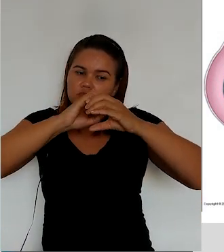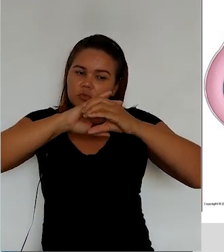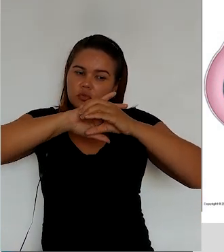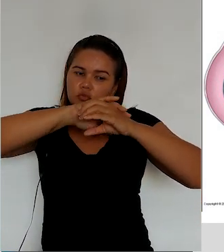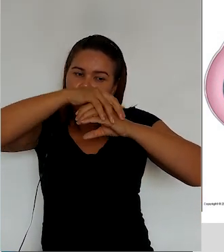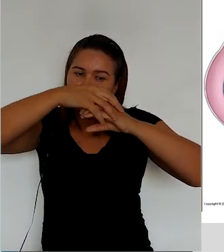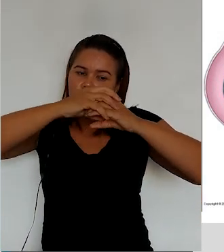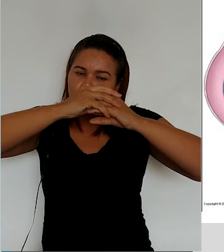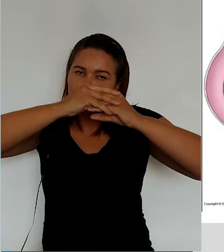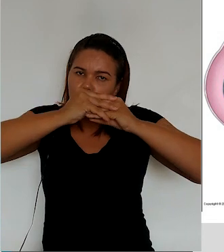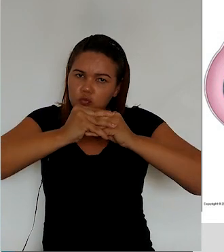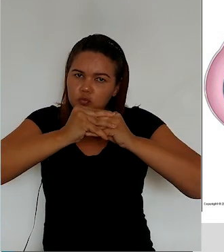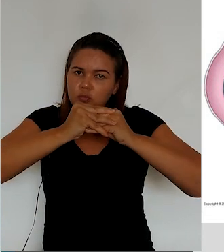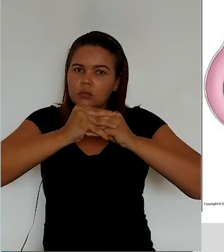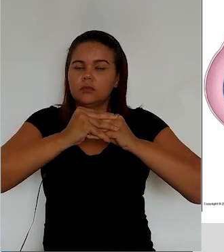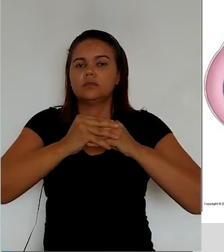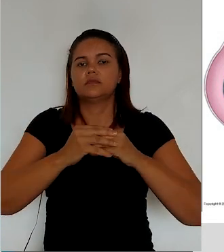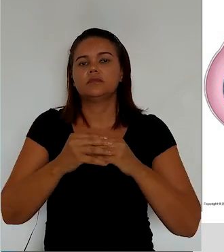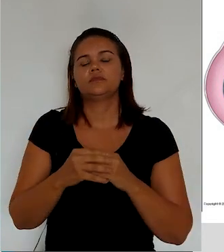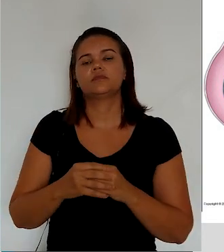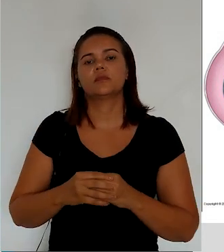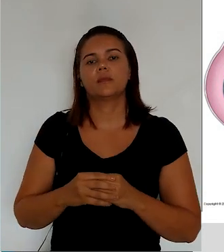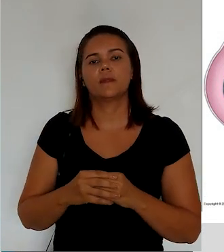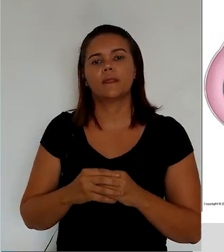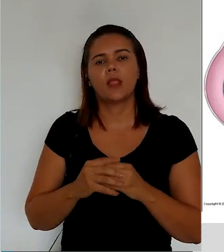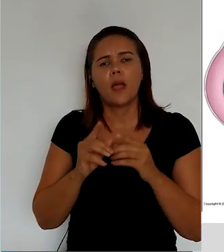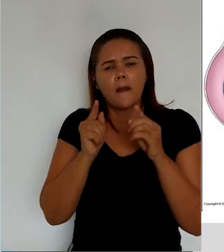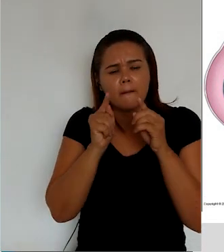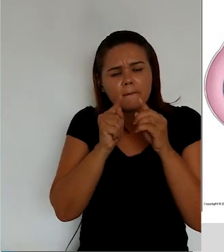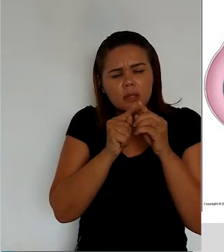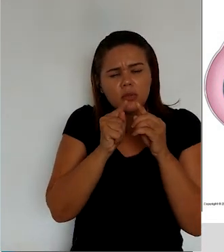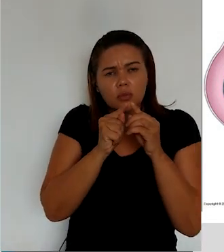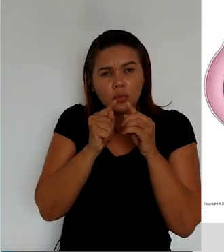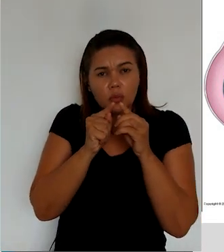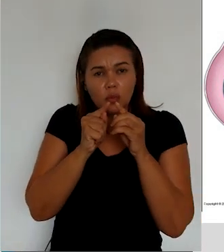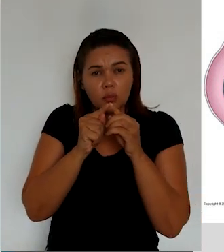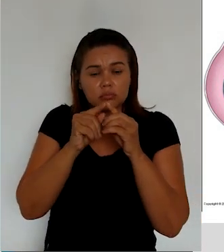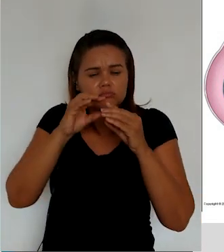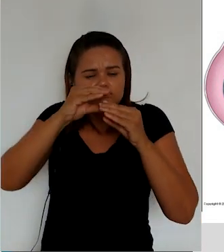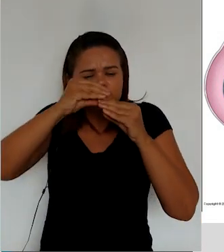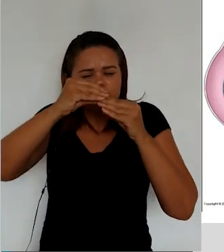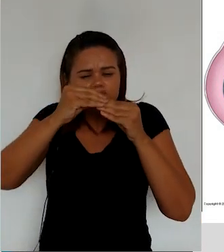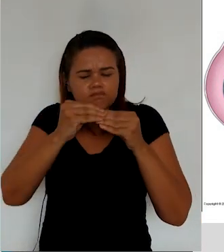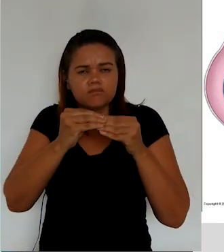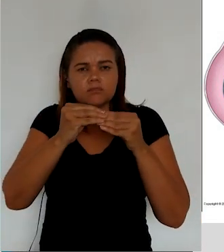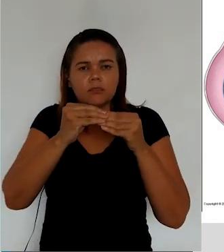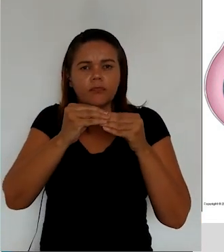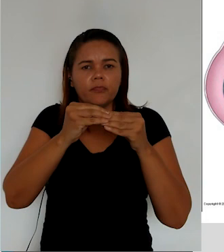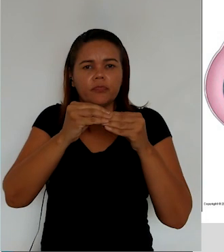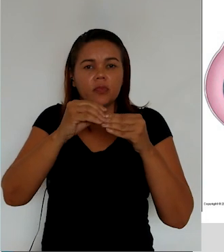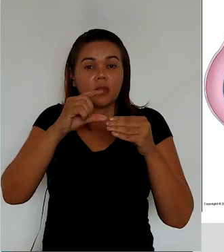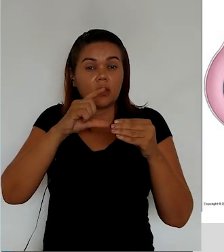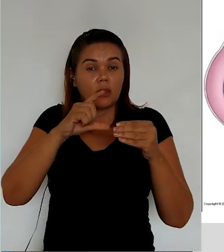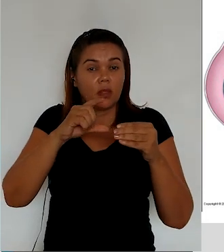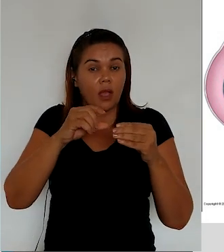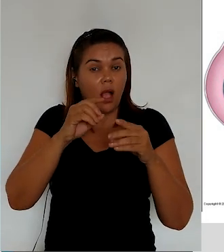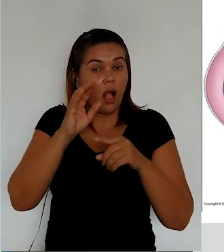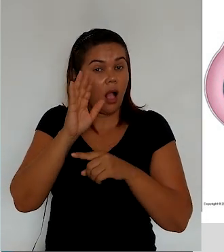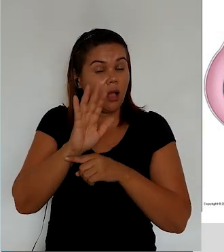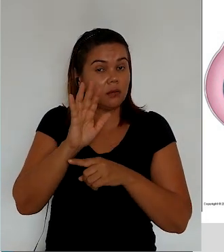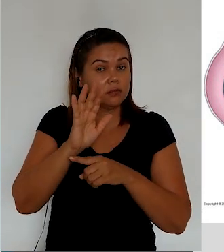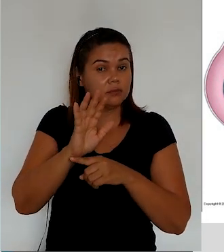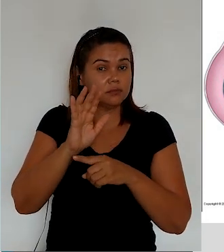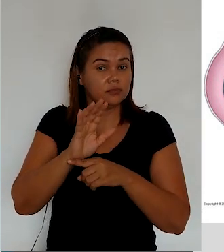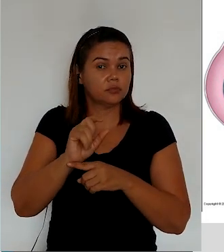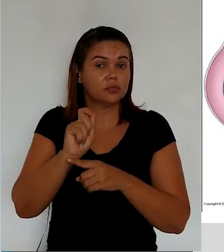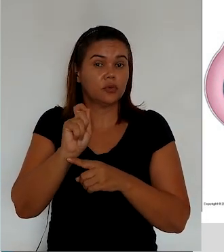membranas plasmáticas. A menor quantidade de citoplasma contribui para a